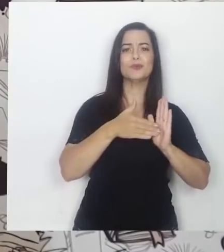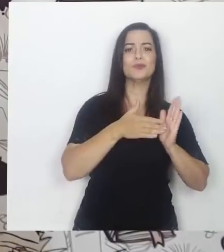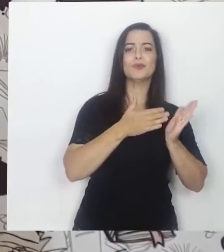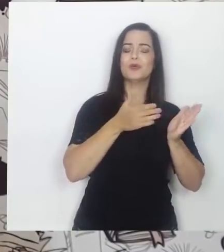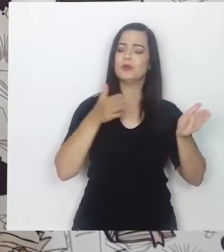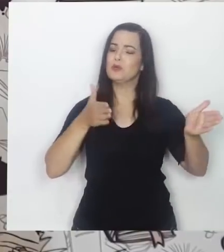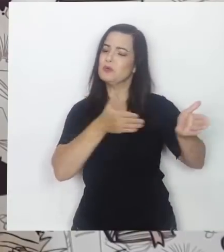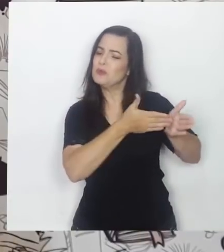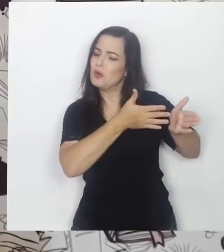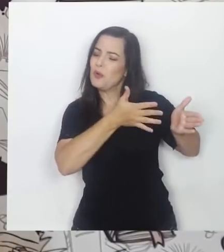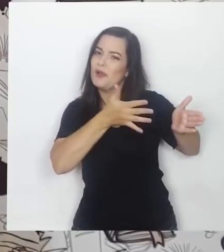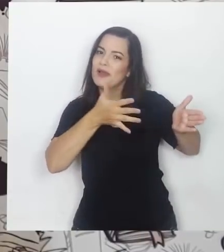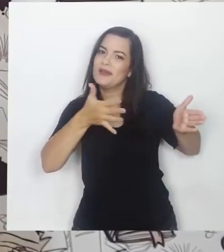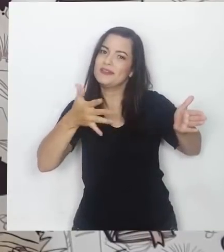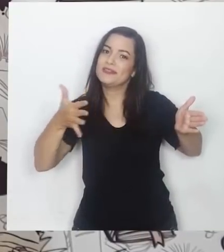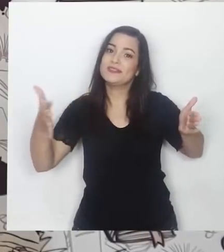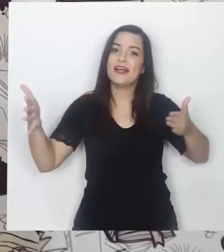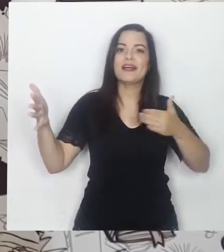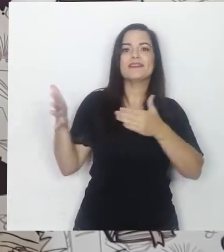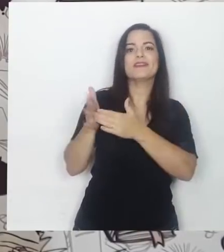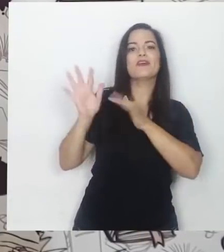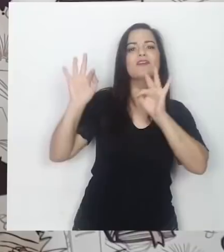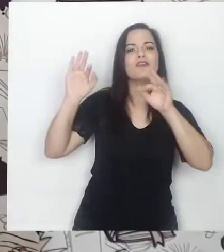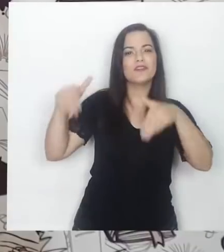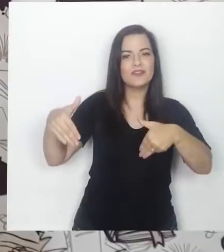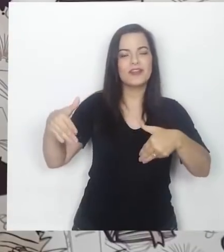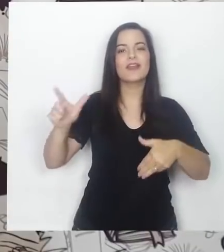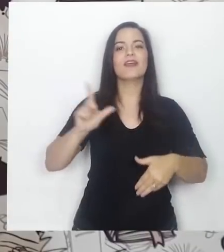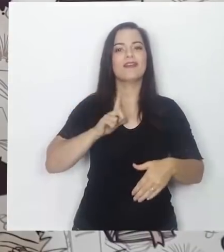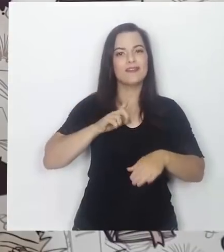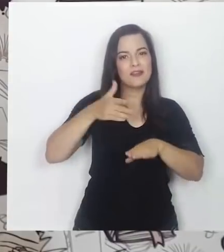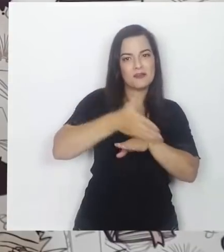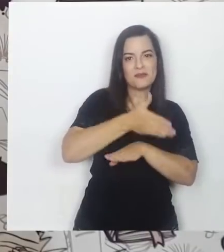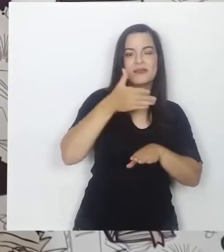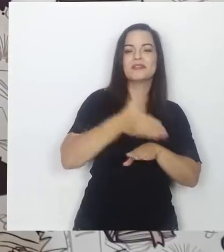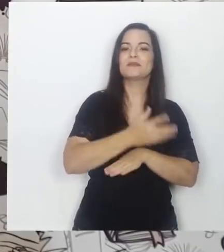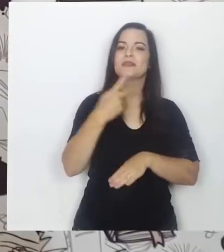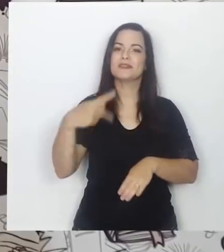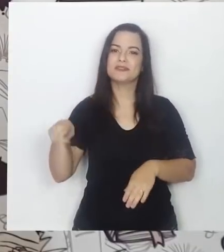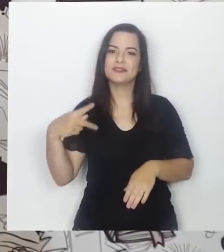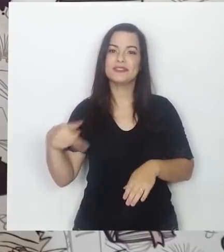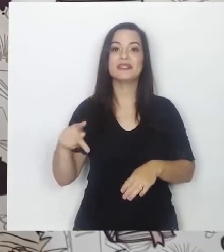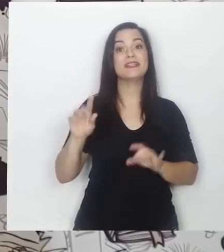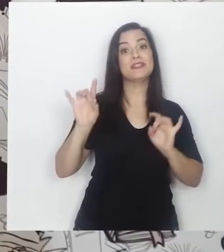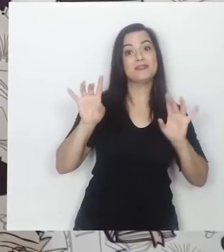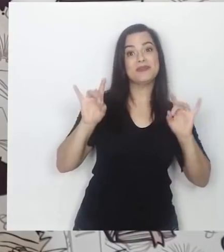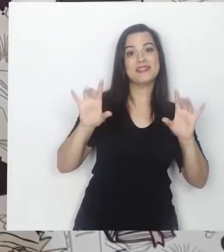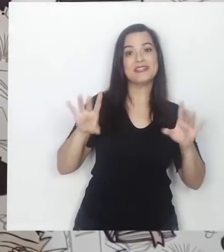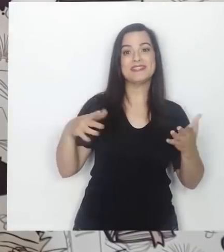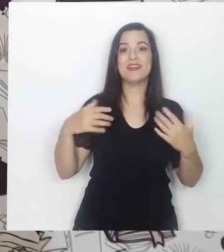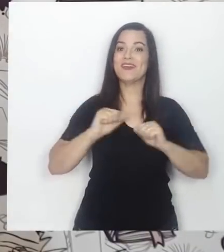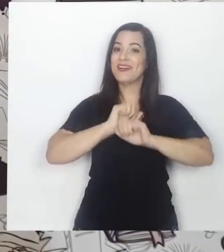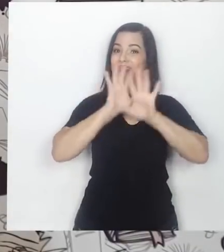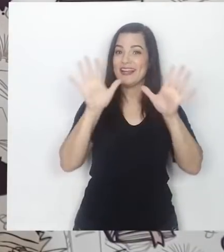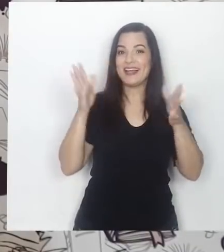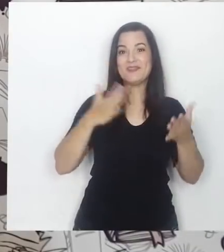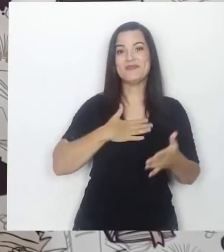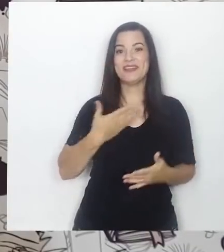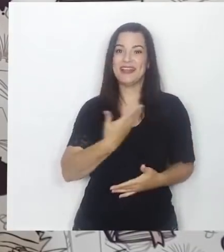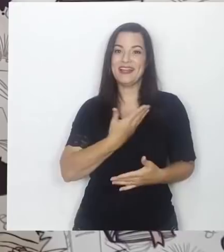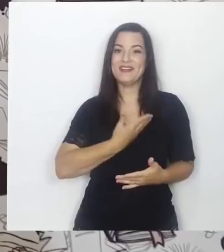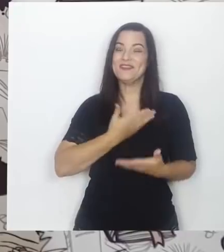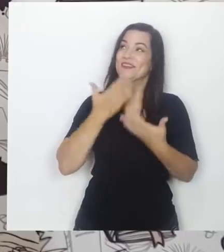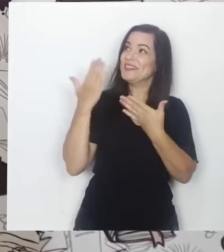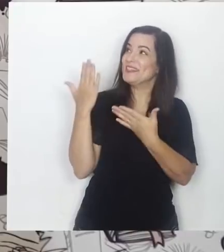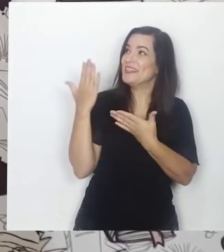a participação deles, em especial, claro, a minha companheira aqui, Letícia, que esteve comigo em todos os